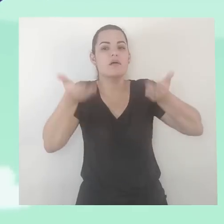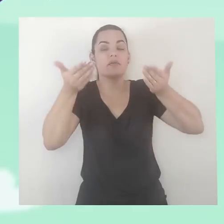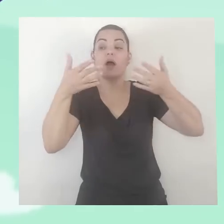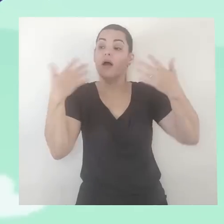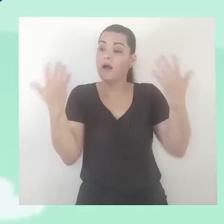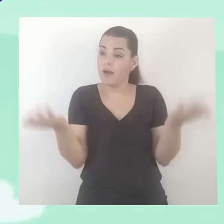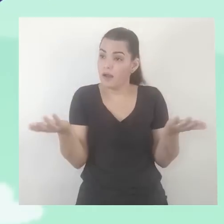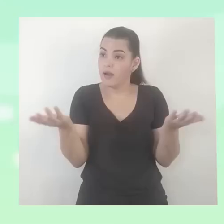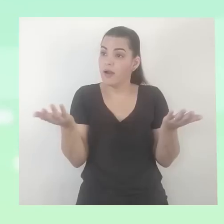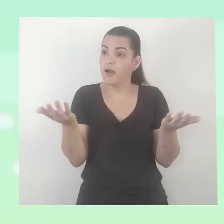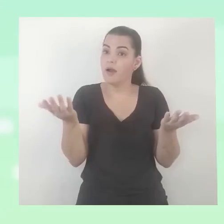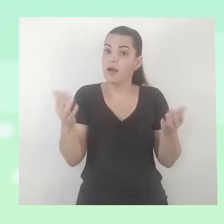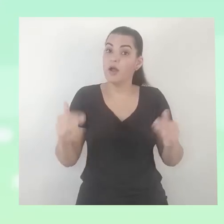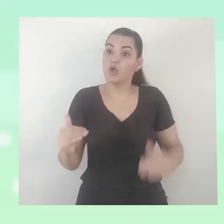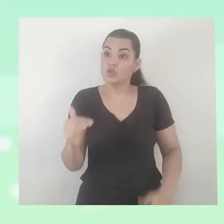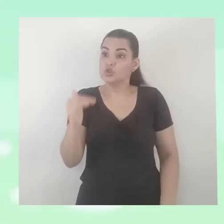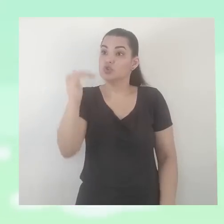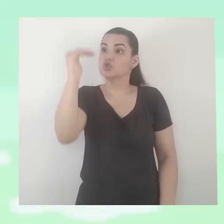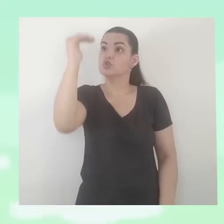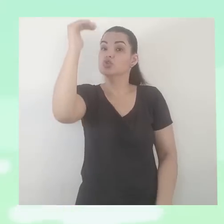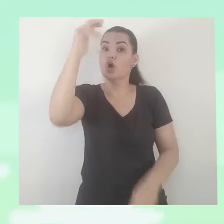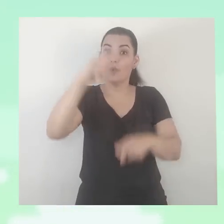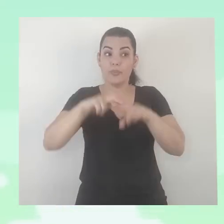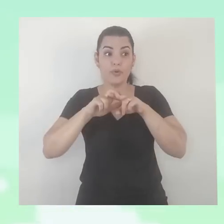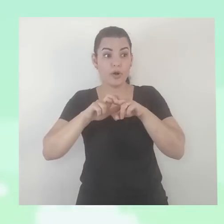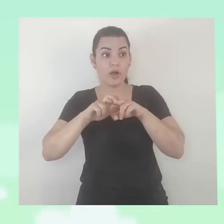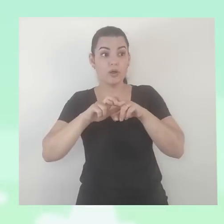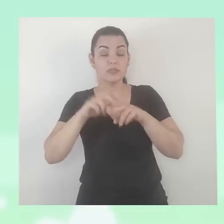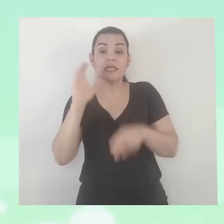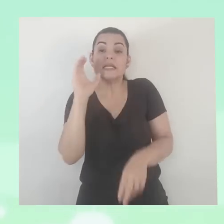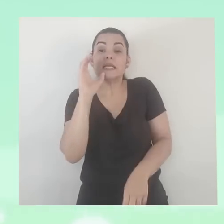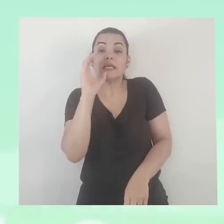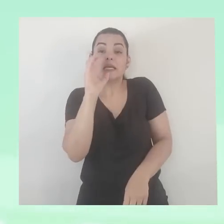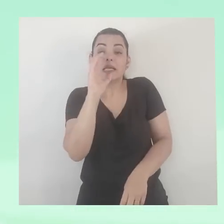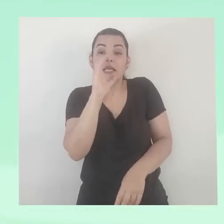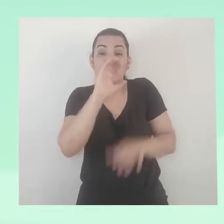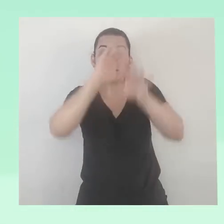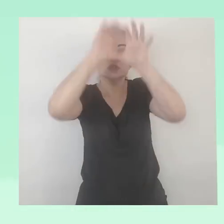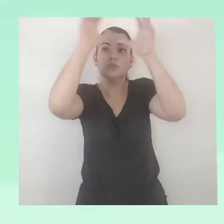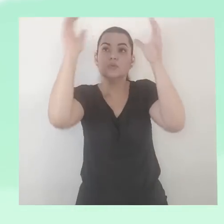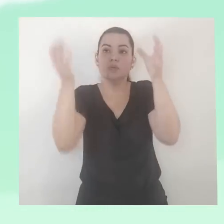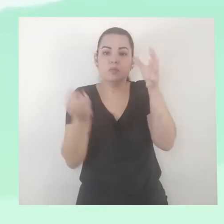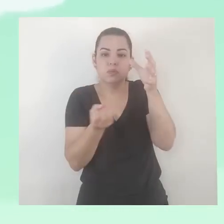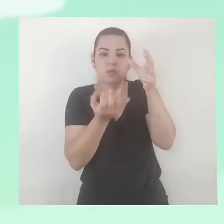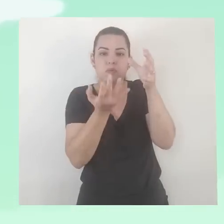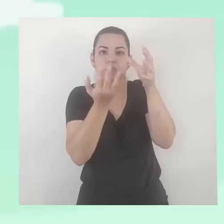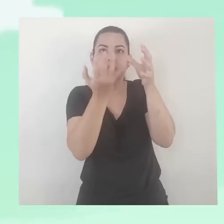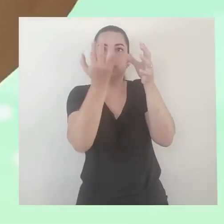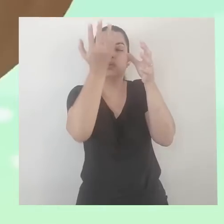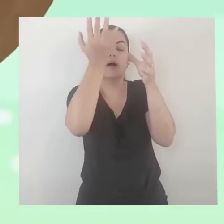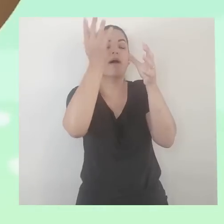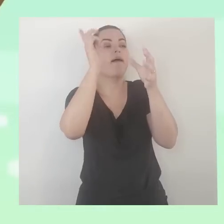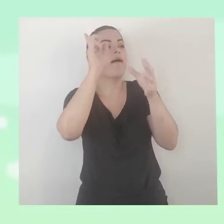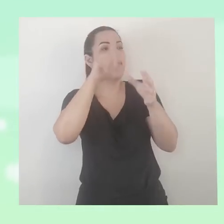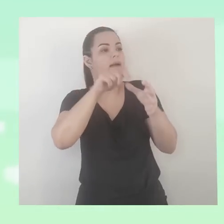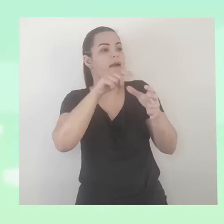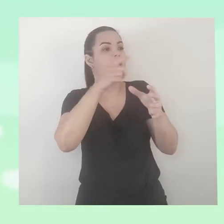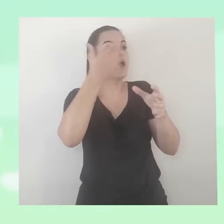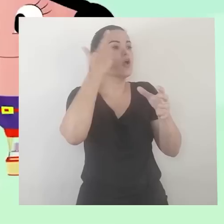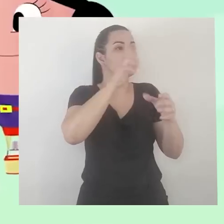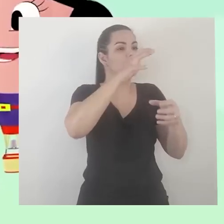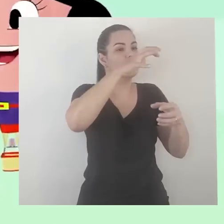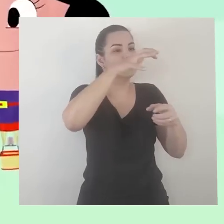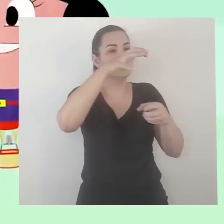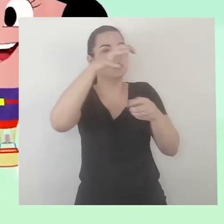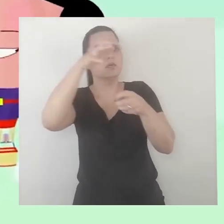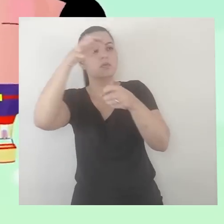quente dentro do balão? A gente sobe por causa do ar quente e voa por causa do vento. Mas